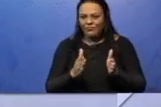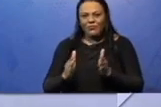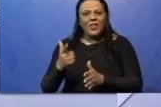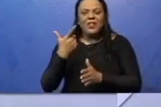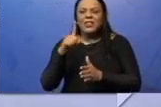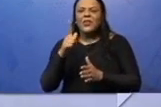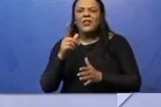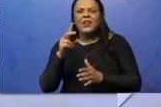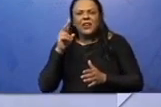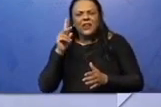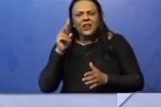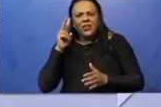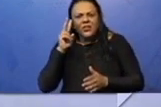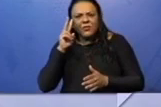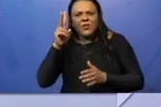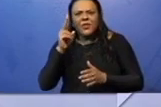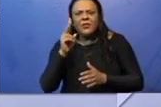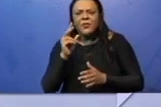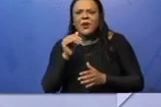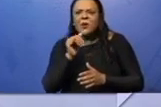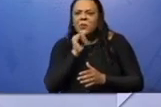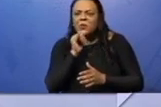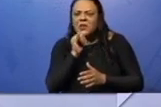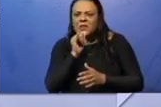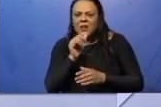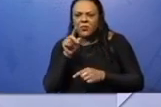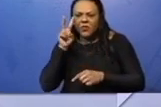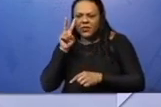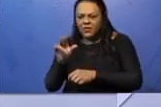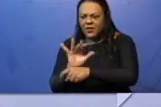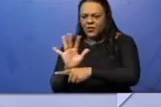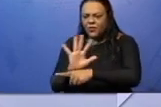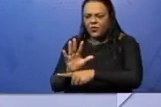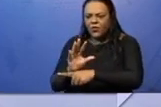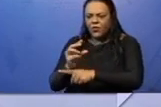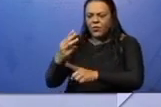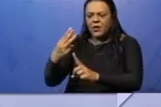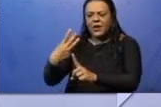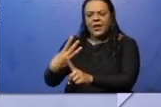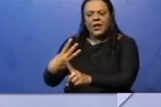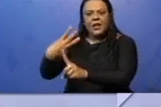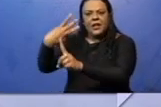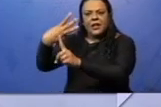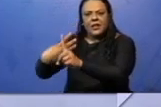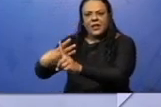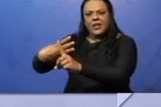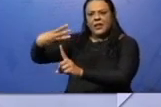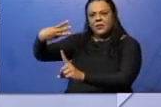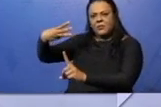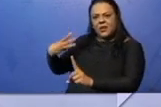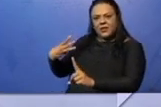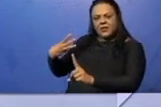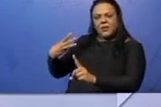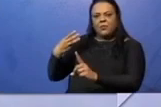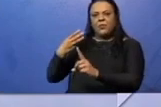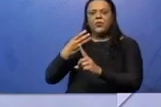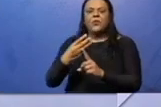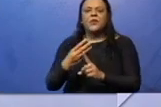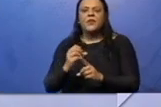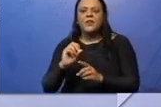e, de repente, para 3 meses antes, e aí volta. Né? Ou então, você começa assistindo o filme e aí ele fala